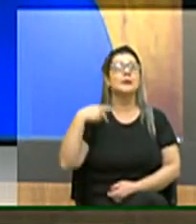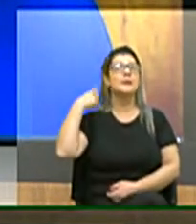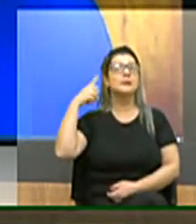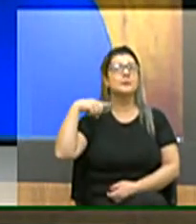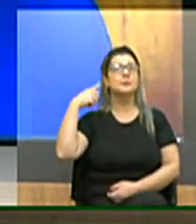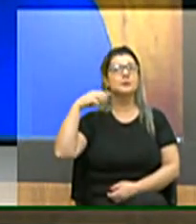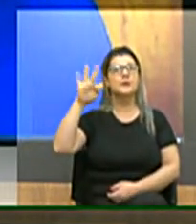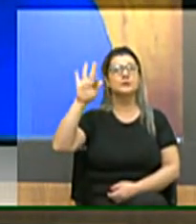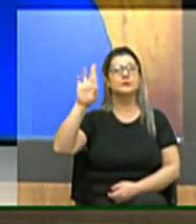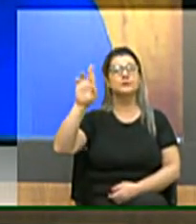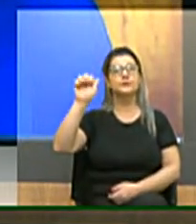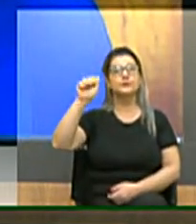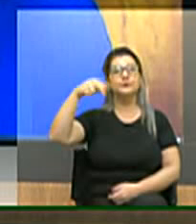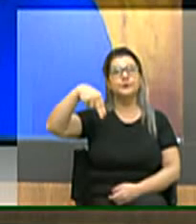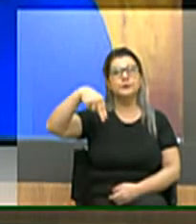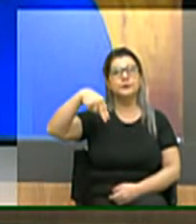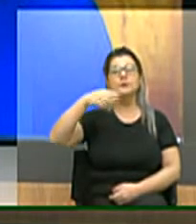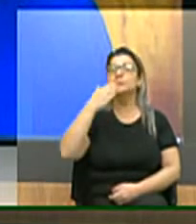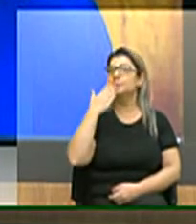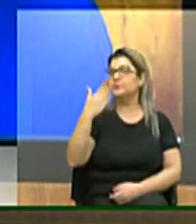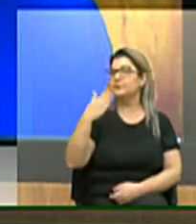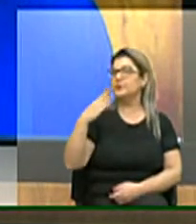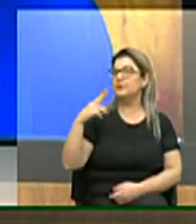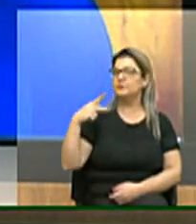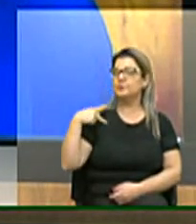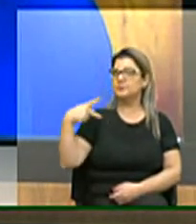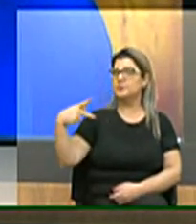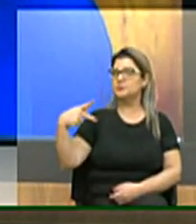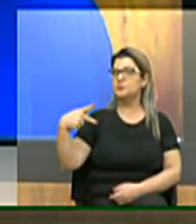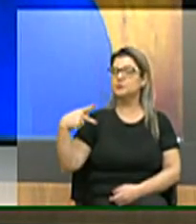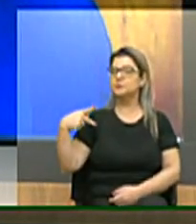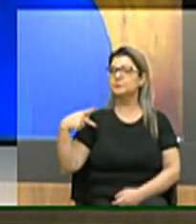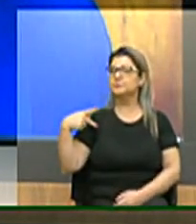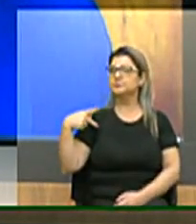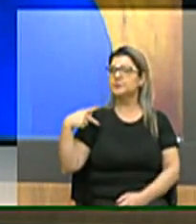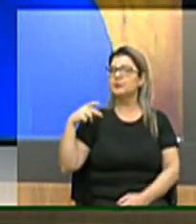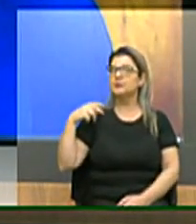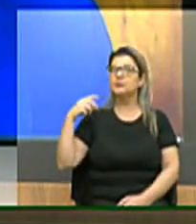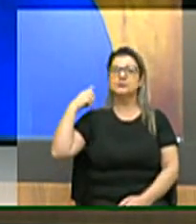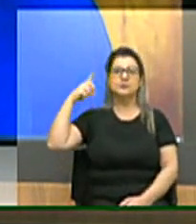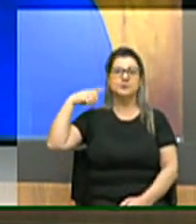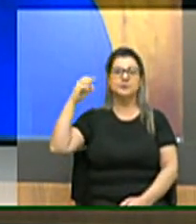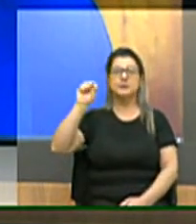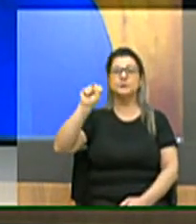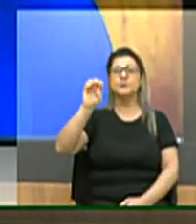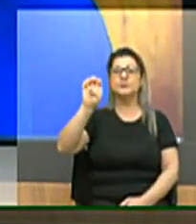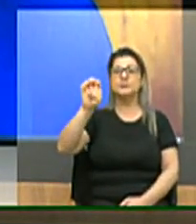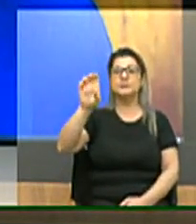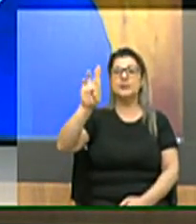Deputada Fran Somense. Favorável, presidente. Deputado Sérgio Pérez.